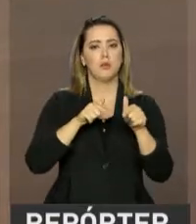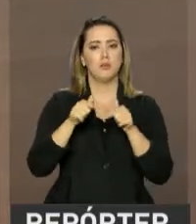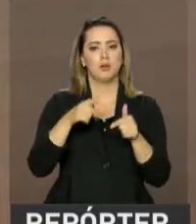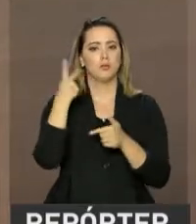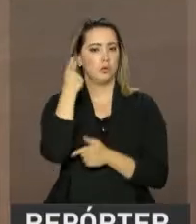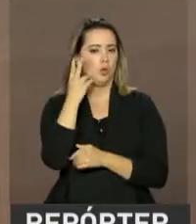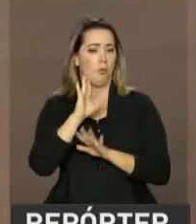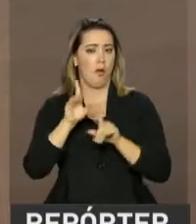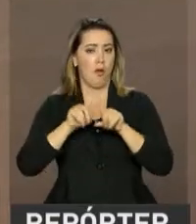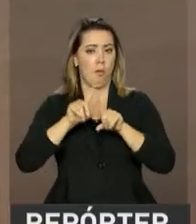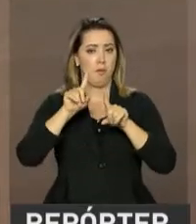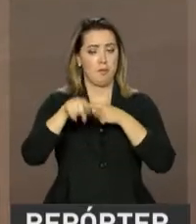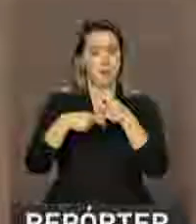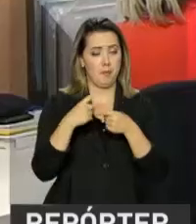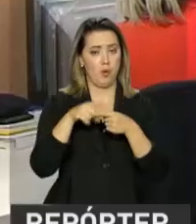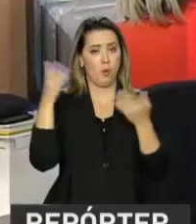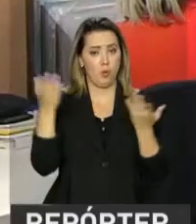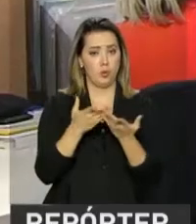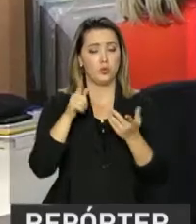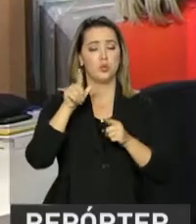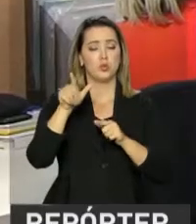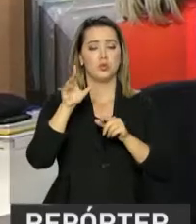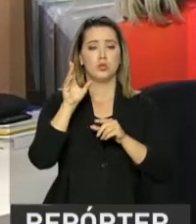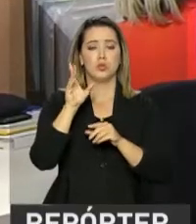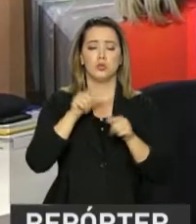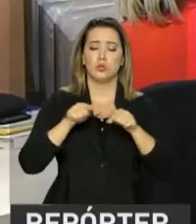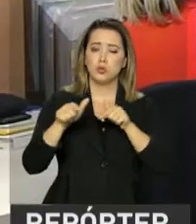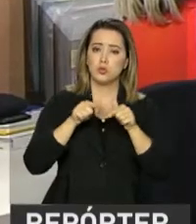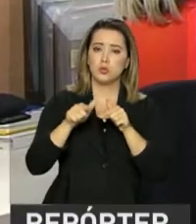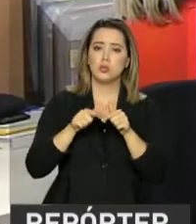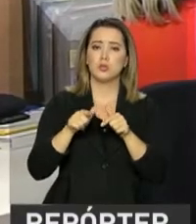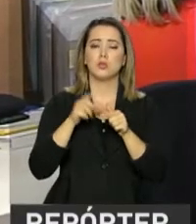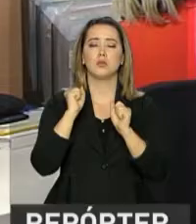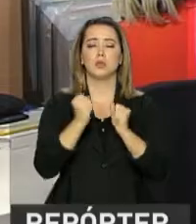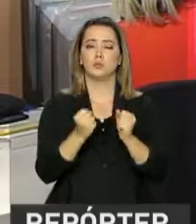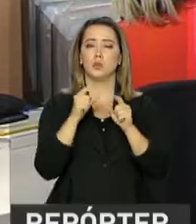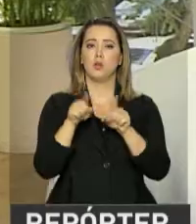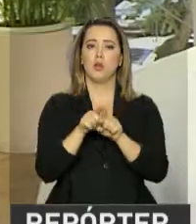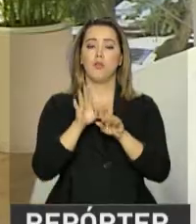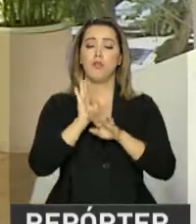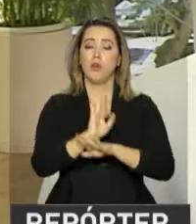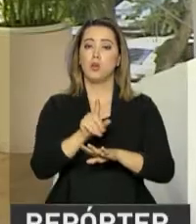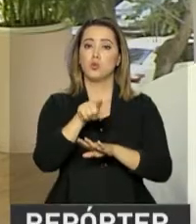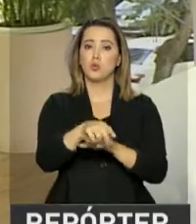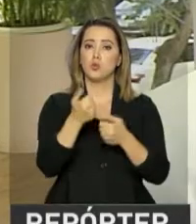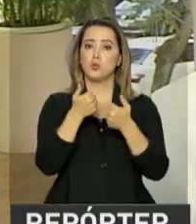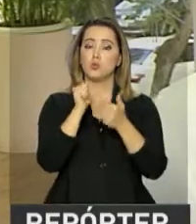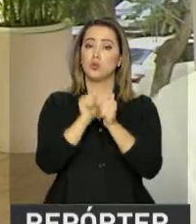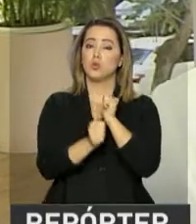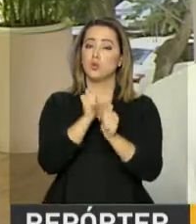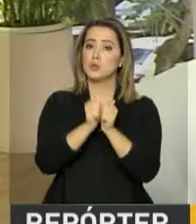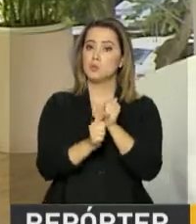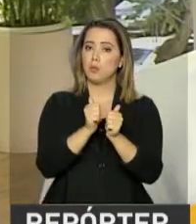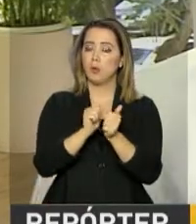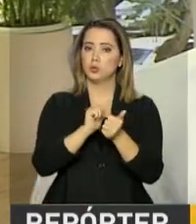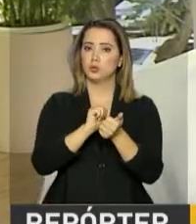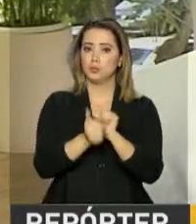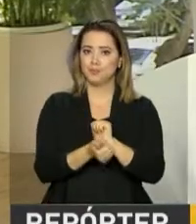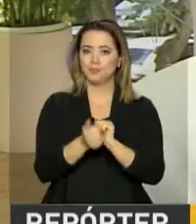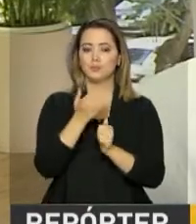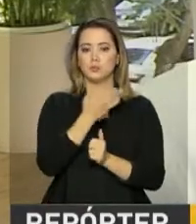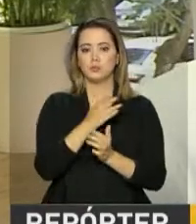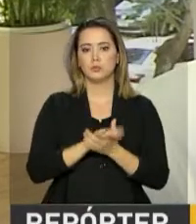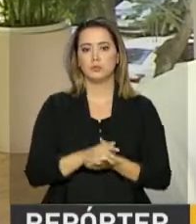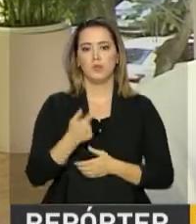é fisioterapeuta e conta que foi o sport que abriu portas para o mercado de trabalho eu falo que tive muita sorte por cento desde pequeno